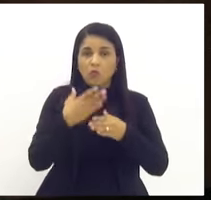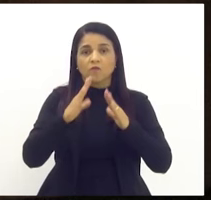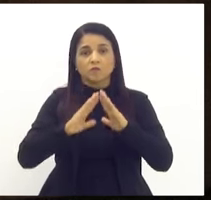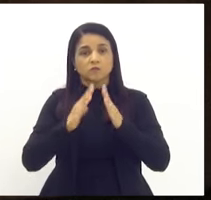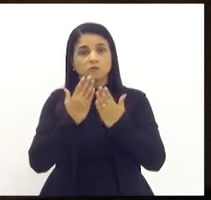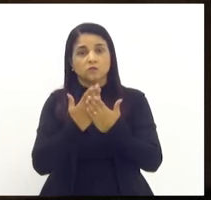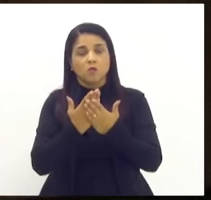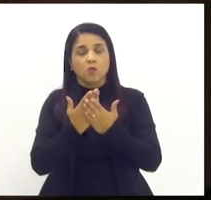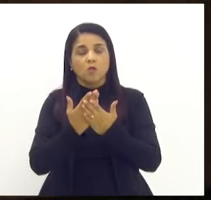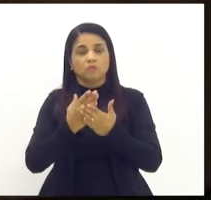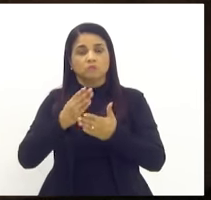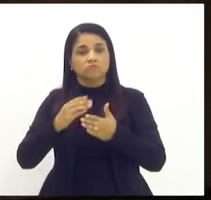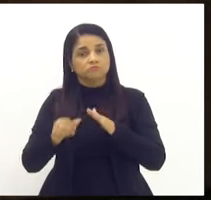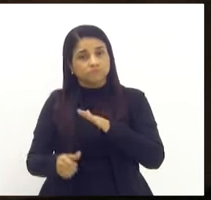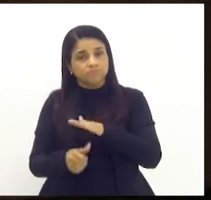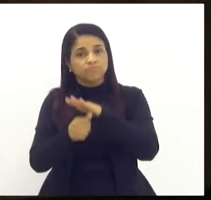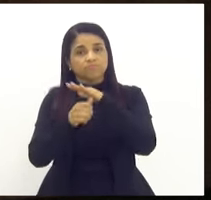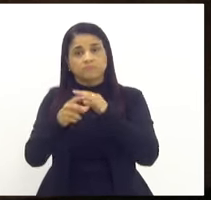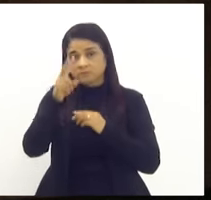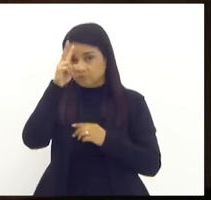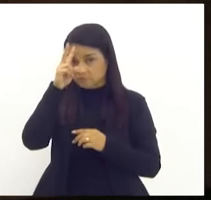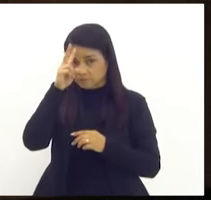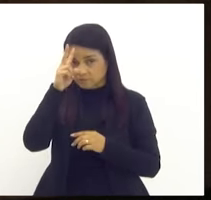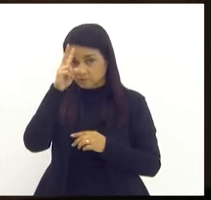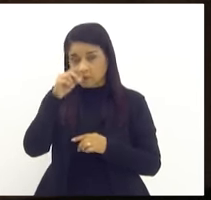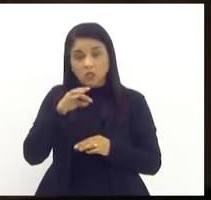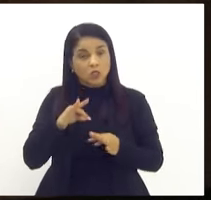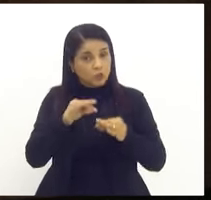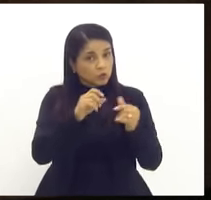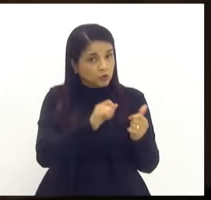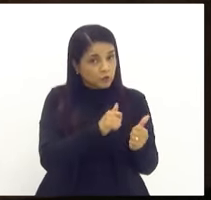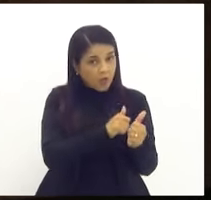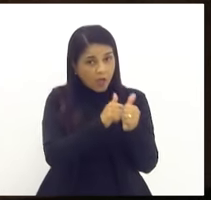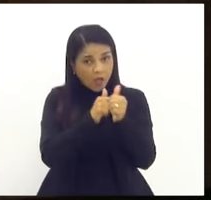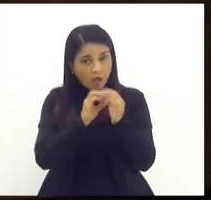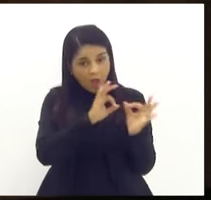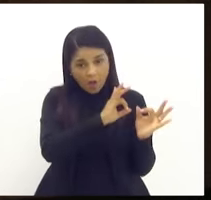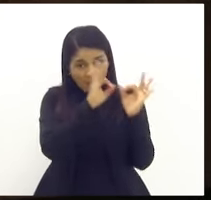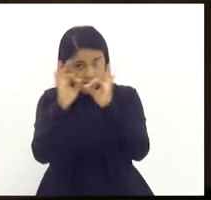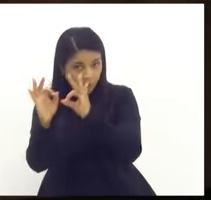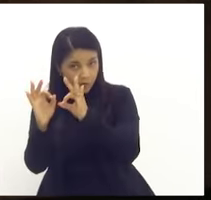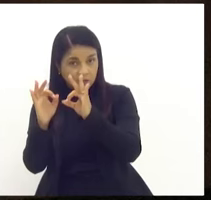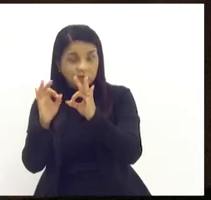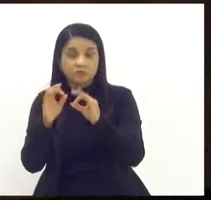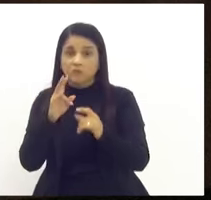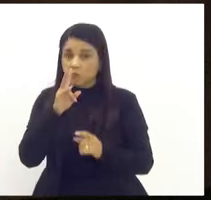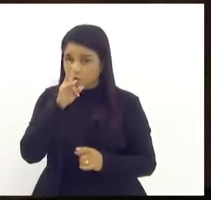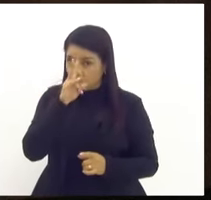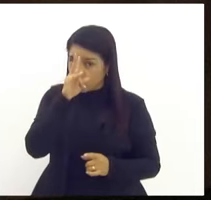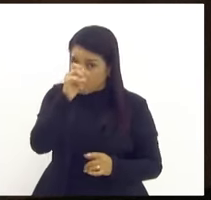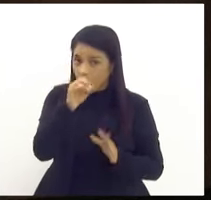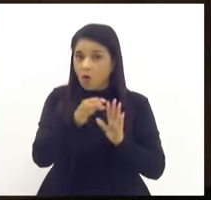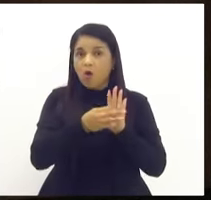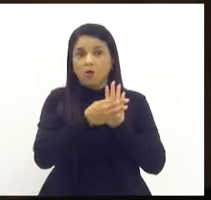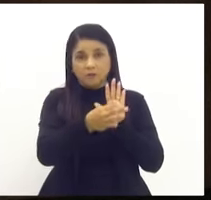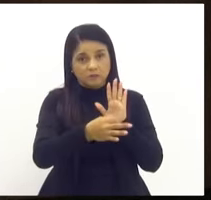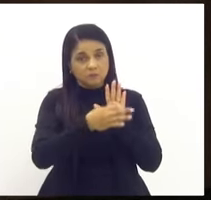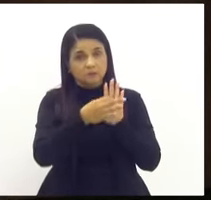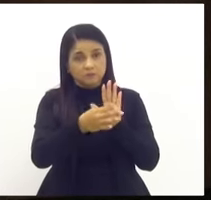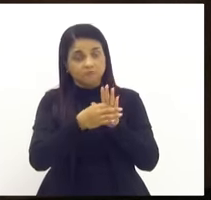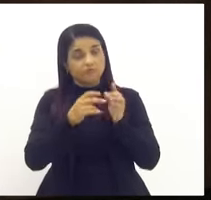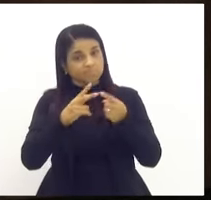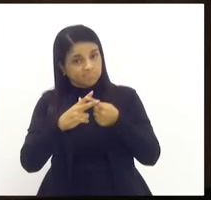para segunda-feira então só para dizer quem tá nos acompanhando nós temos fortes críticas e queremos